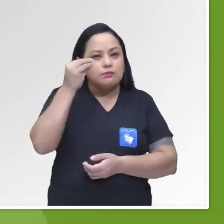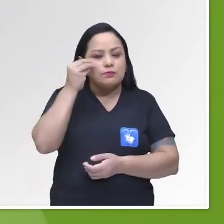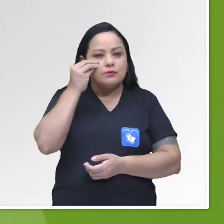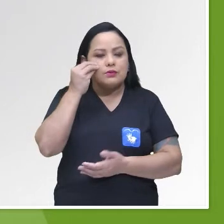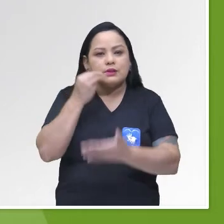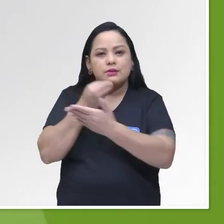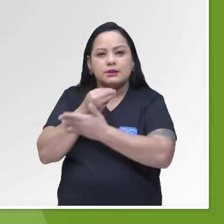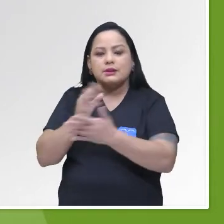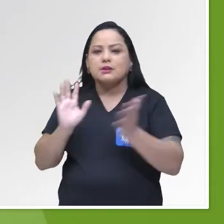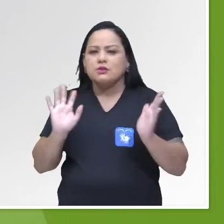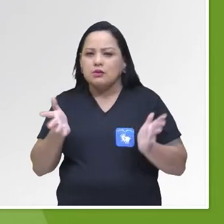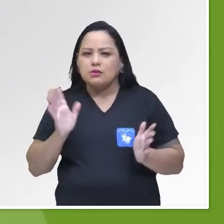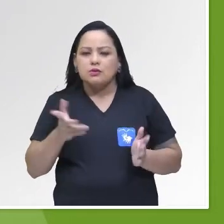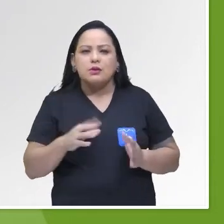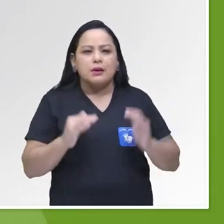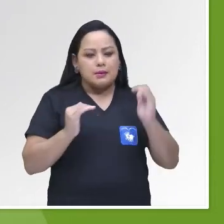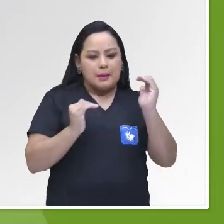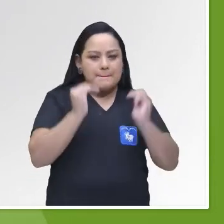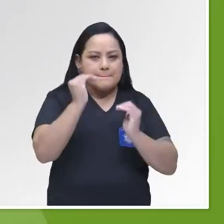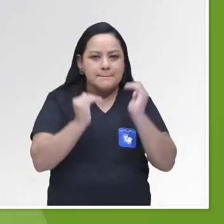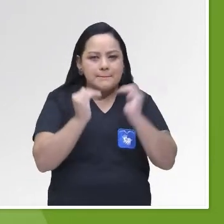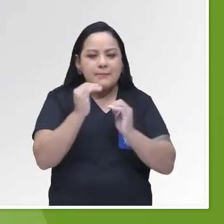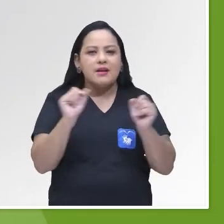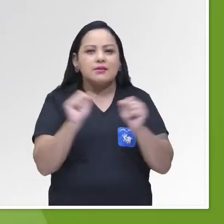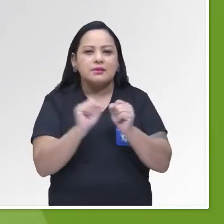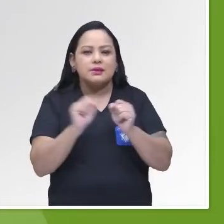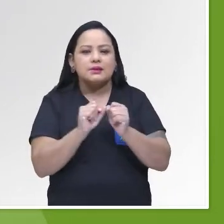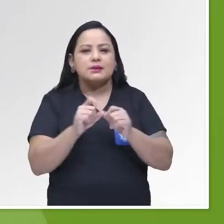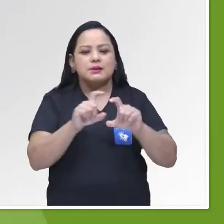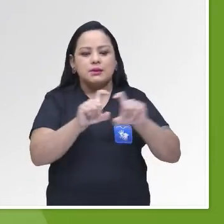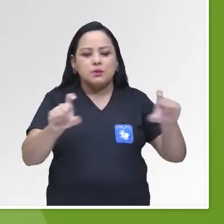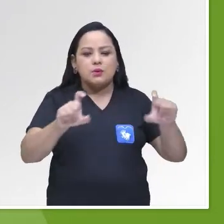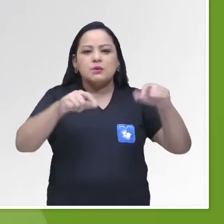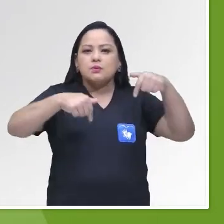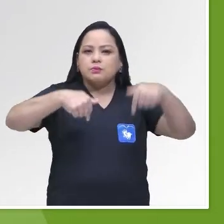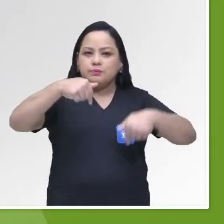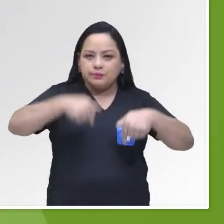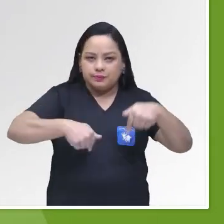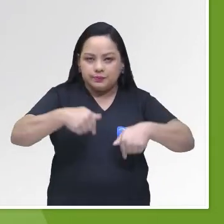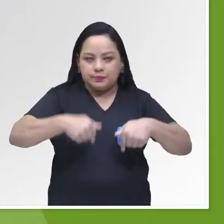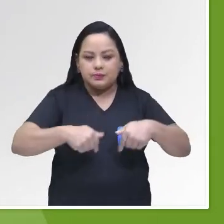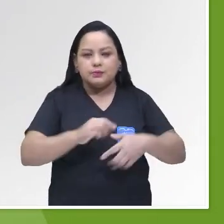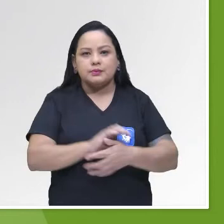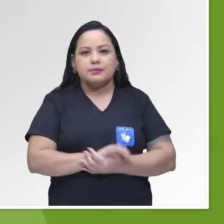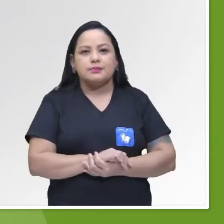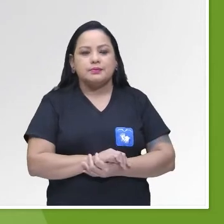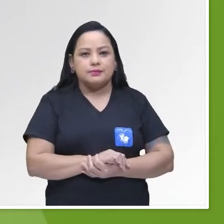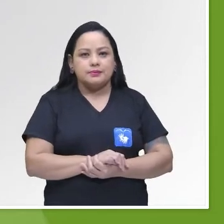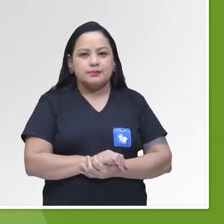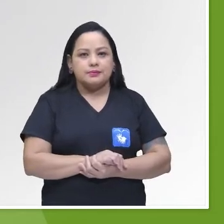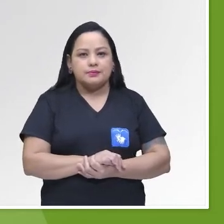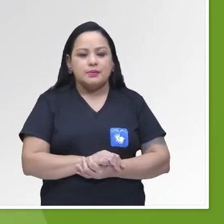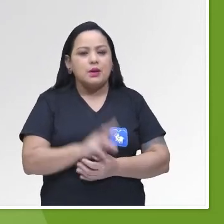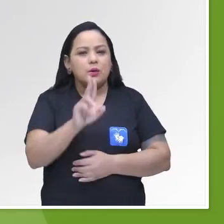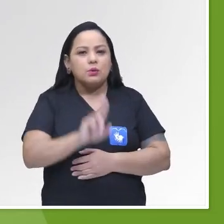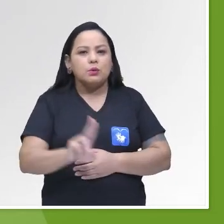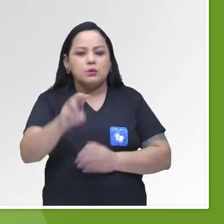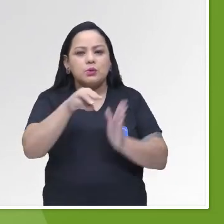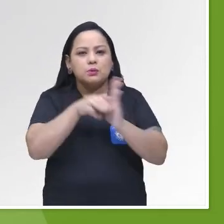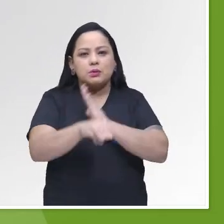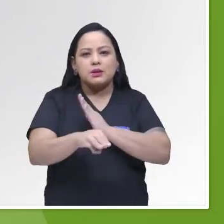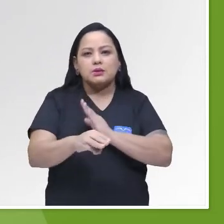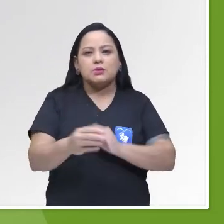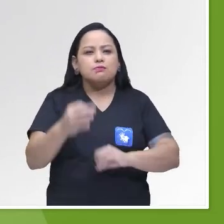que eu acabei de balancear esta reação química utilizando o método